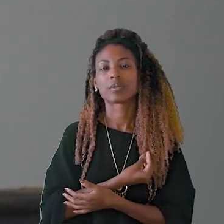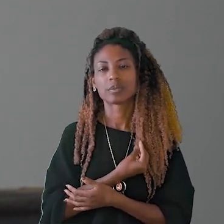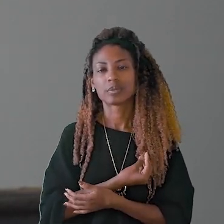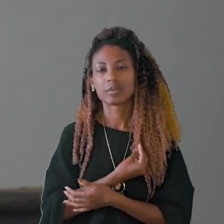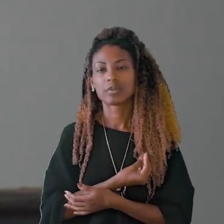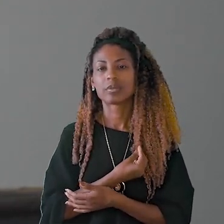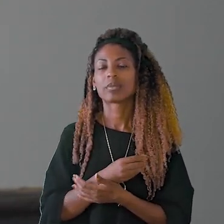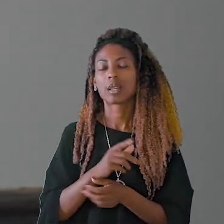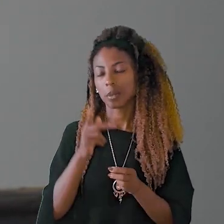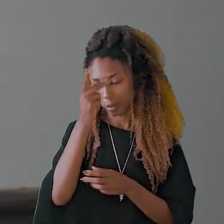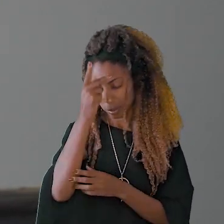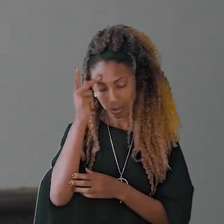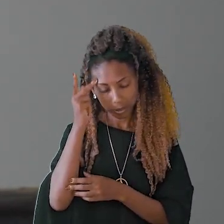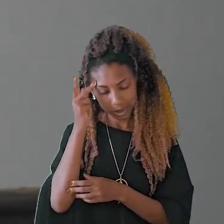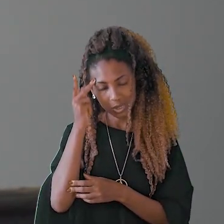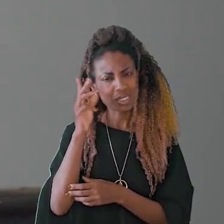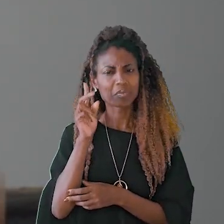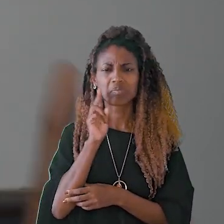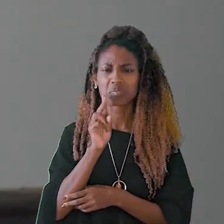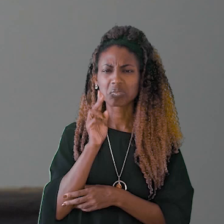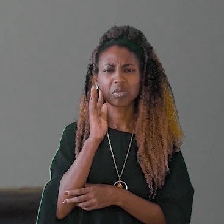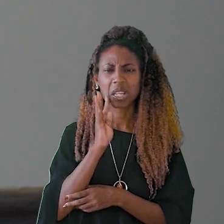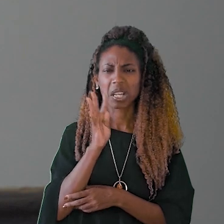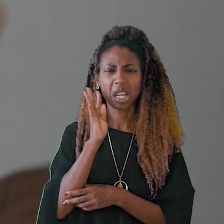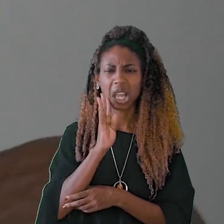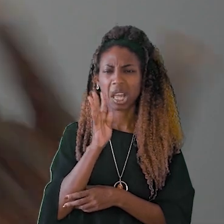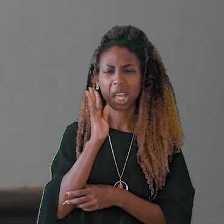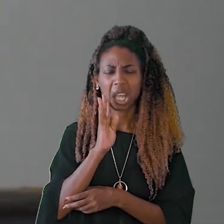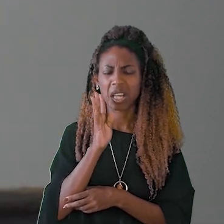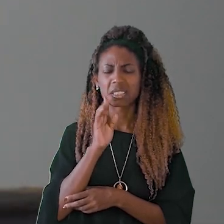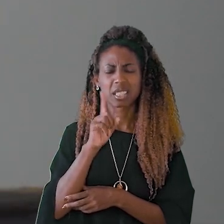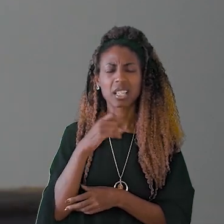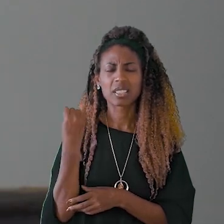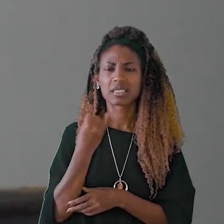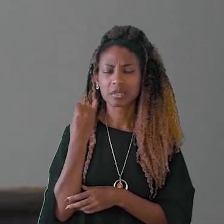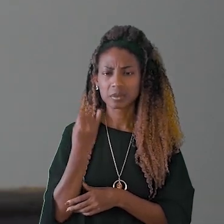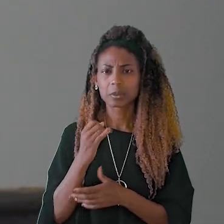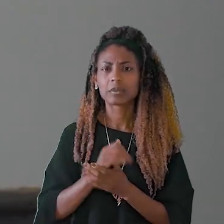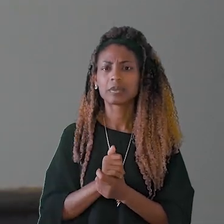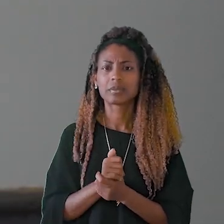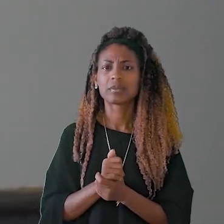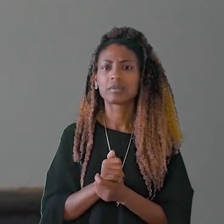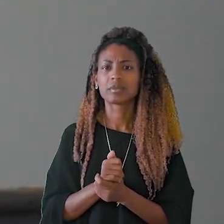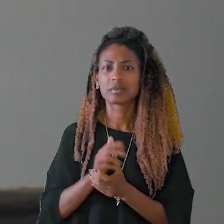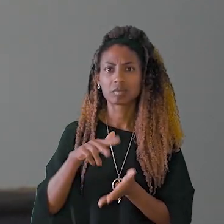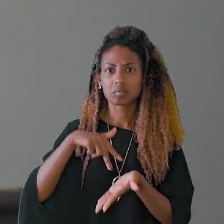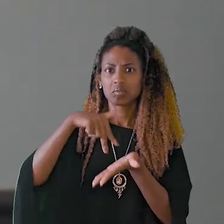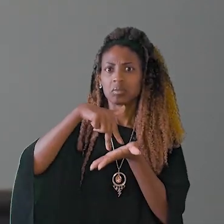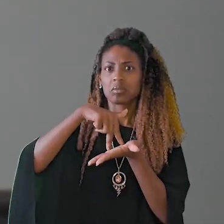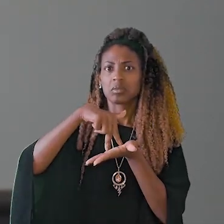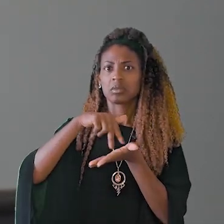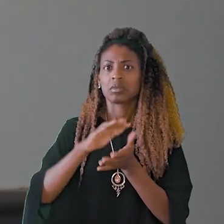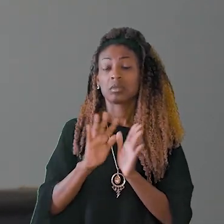Ballroom, pessoas grandiosas na cena Ballroom. Então eu escolhi dedo a dedo as pessoas que eu acho que fazia parte, que era extremamente importante subir naquele palco,